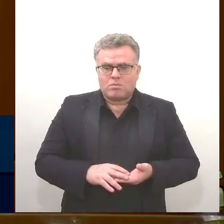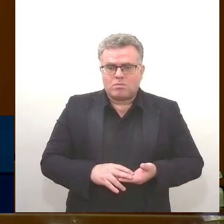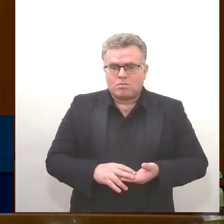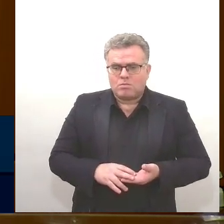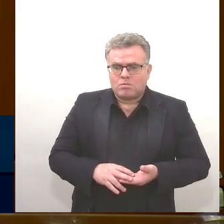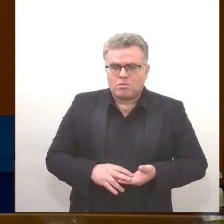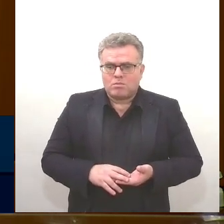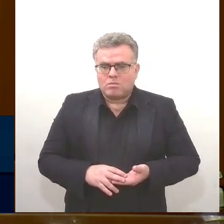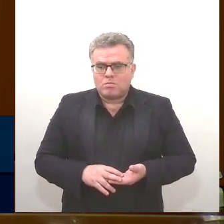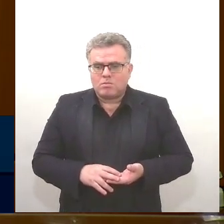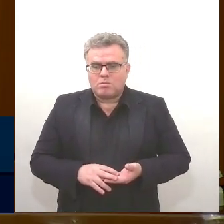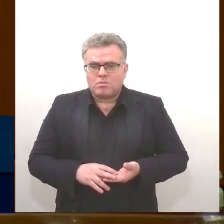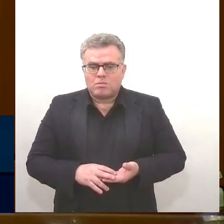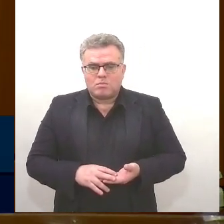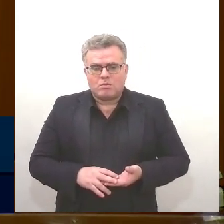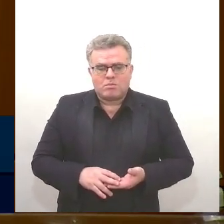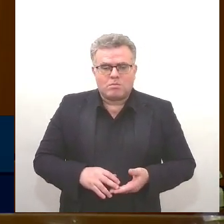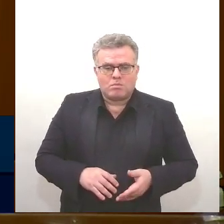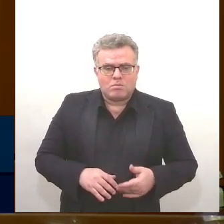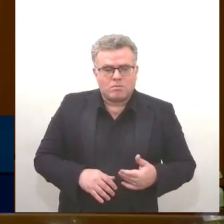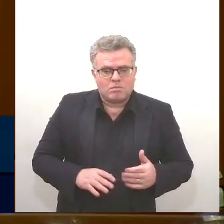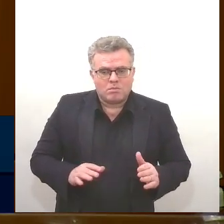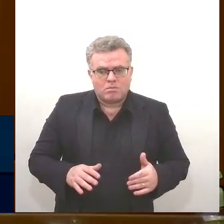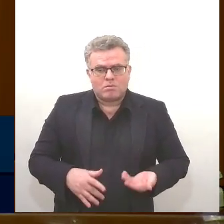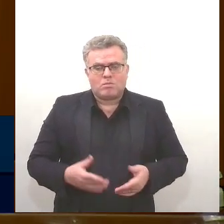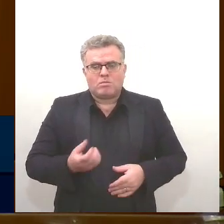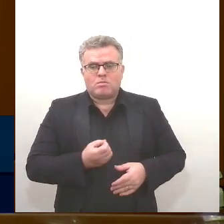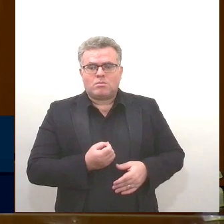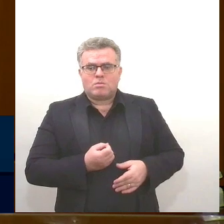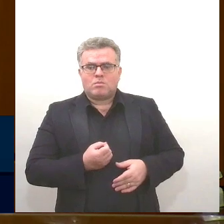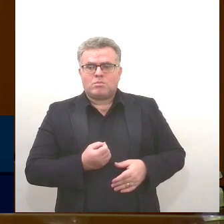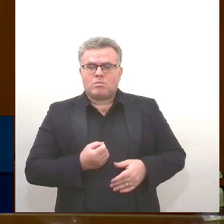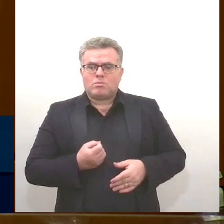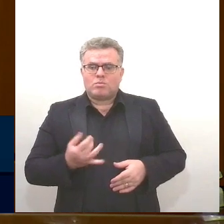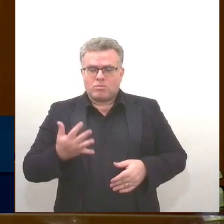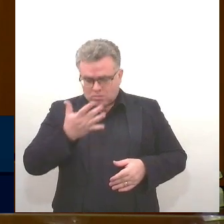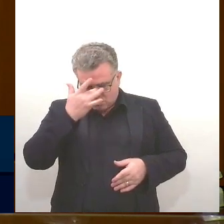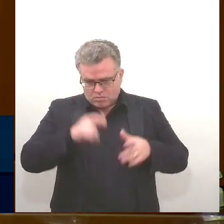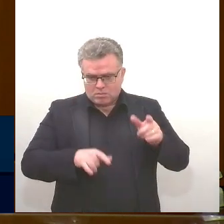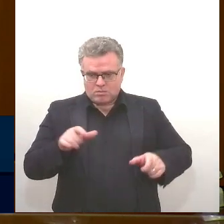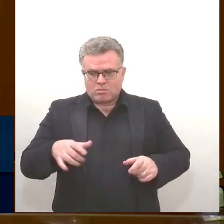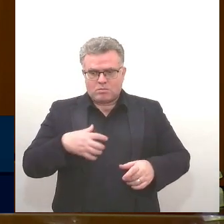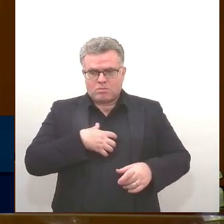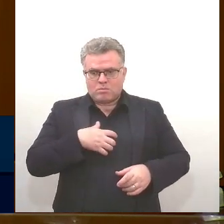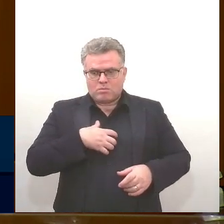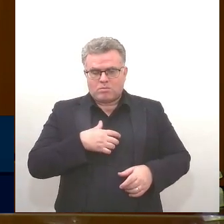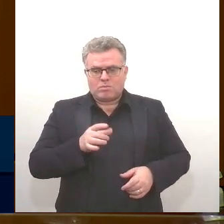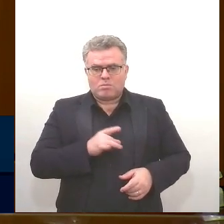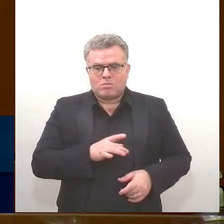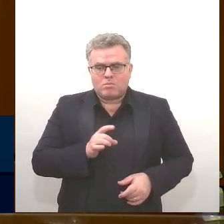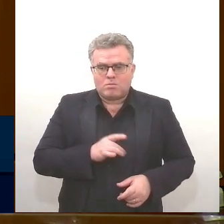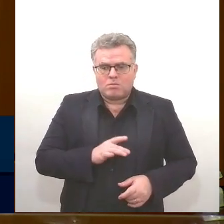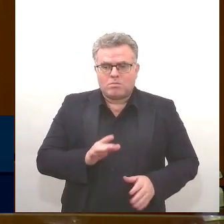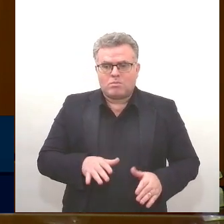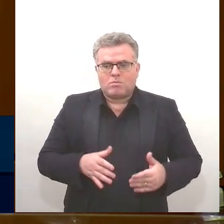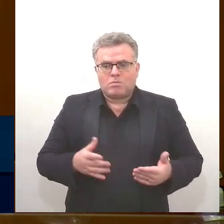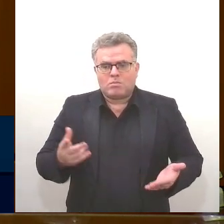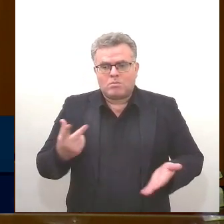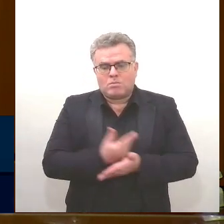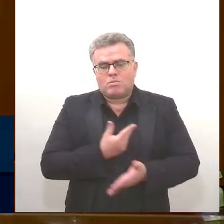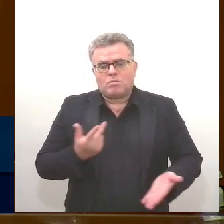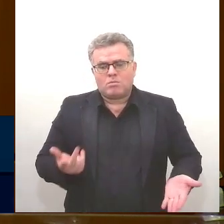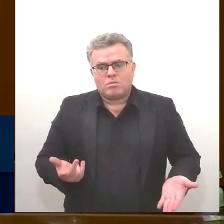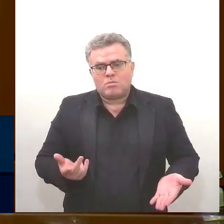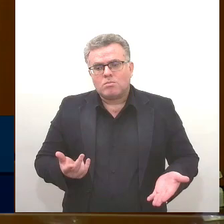parlamentares quando as pessoas se sentem tem medo de que algo V acontecer elas